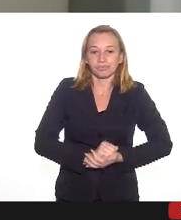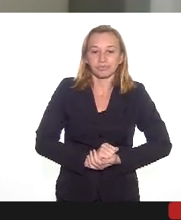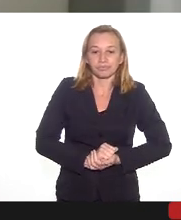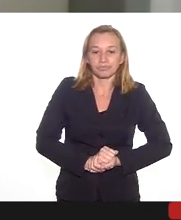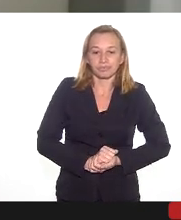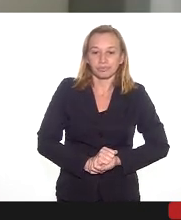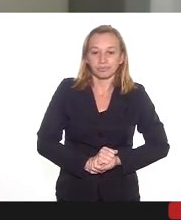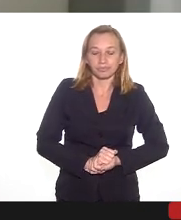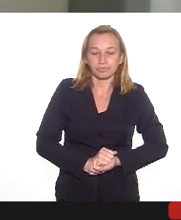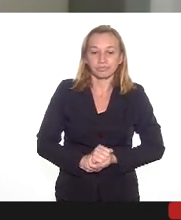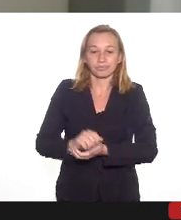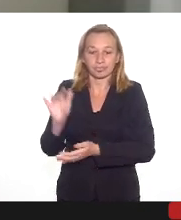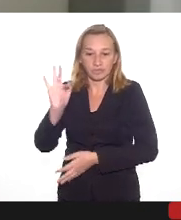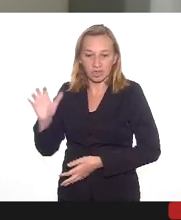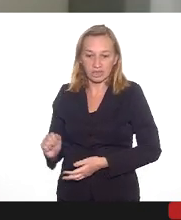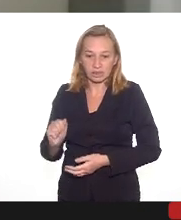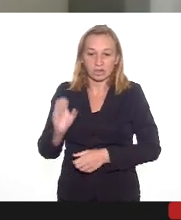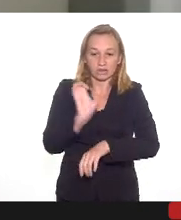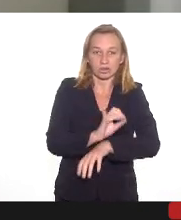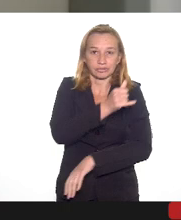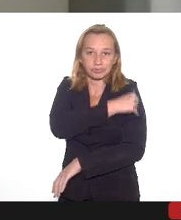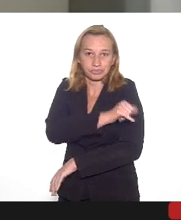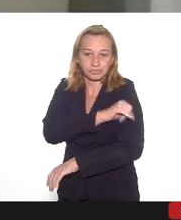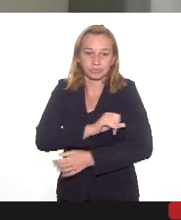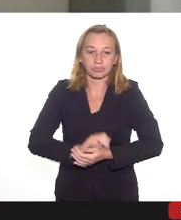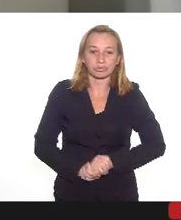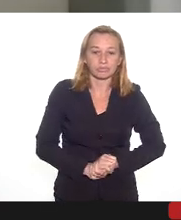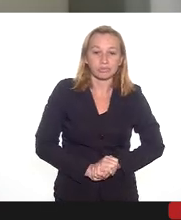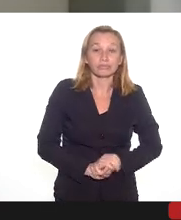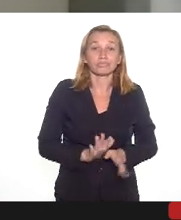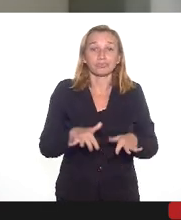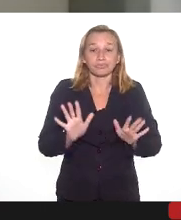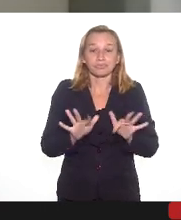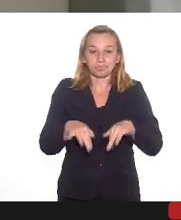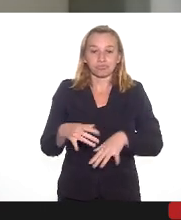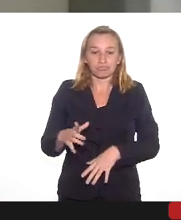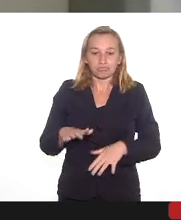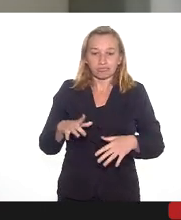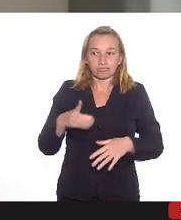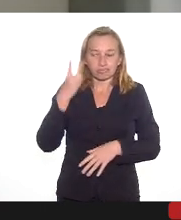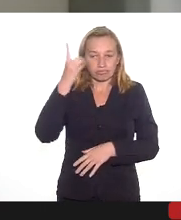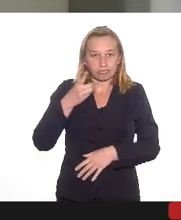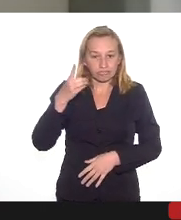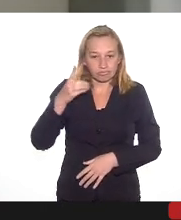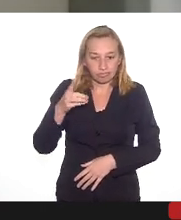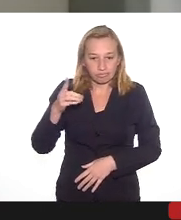pela Secretaria de Fazenda do Estado do Rio de Janeiro. Enfim, deputado Serafini,